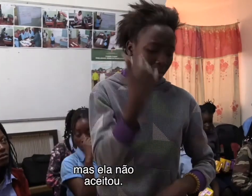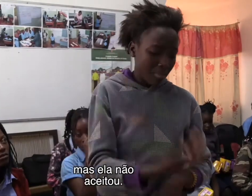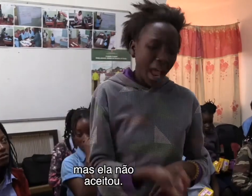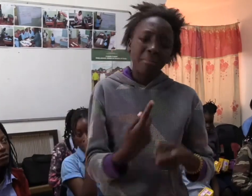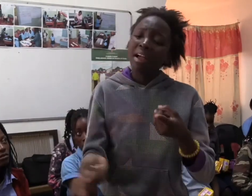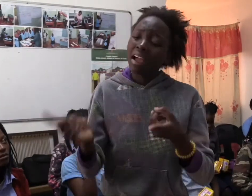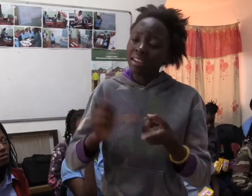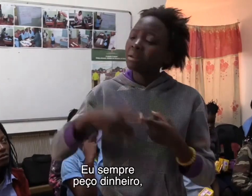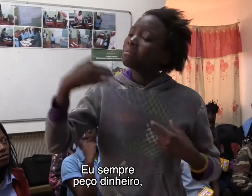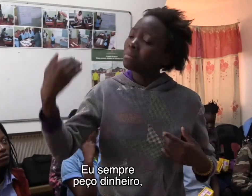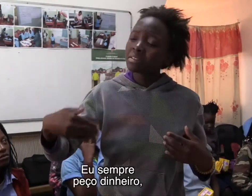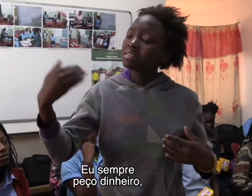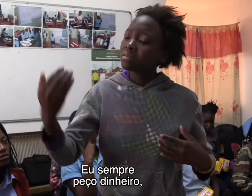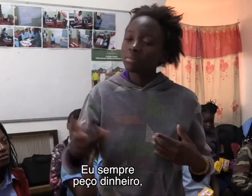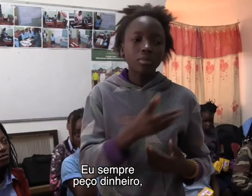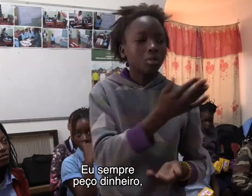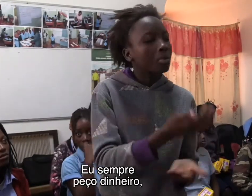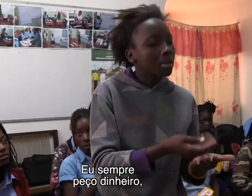negou.